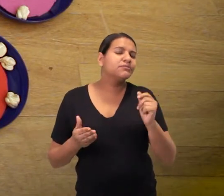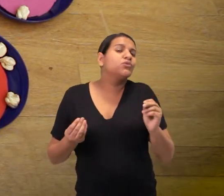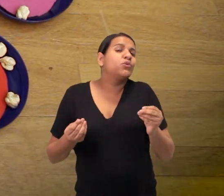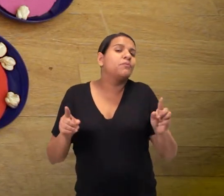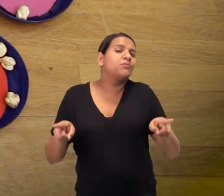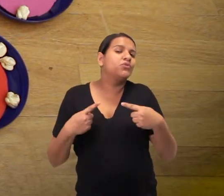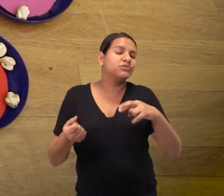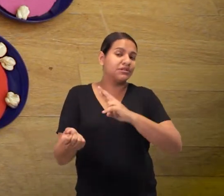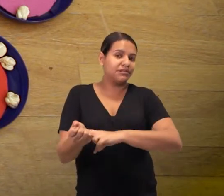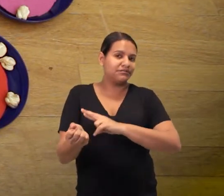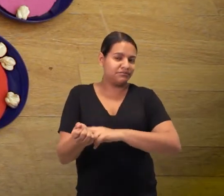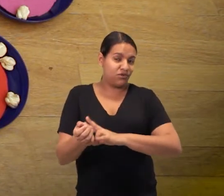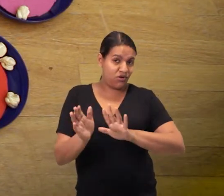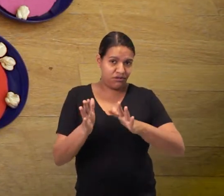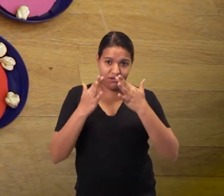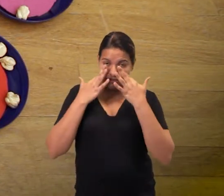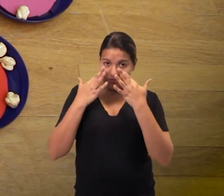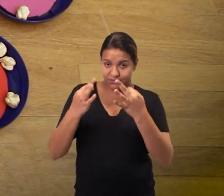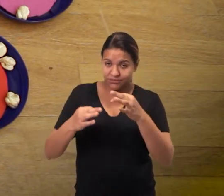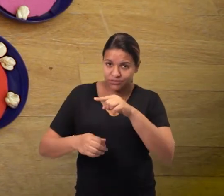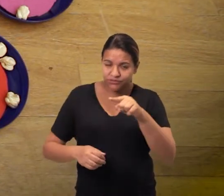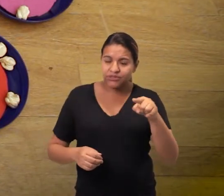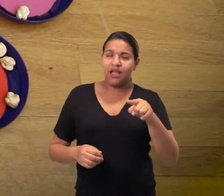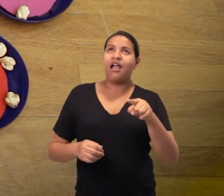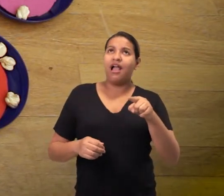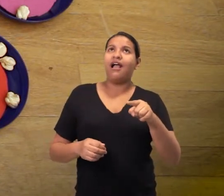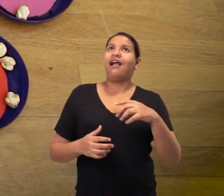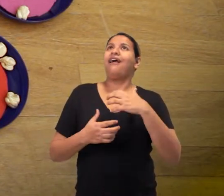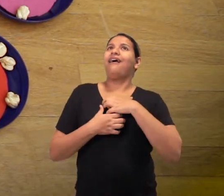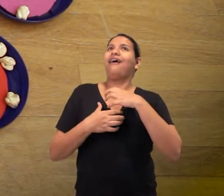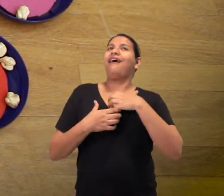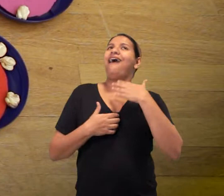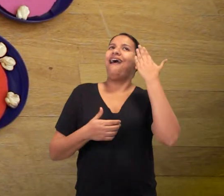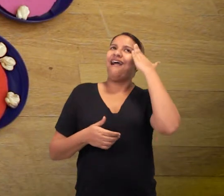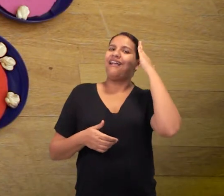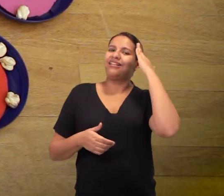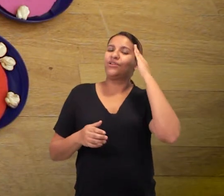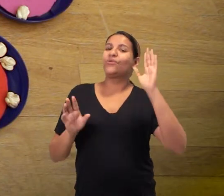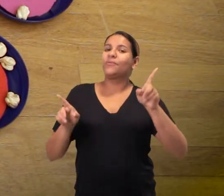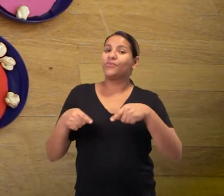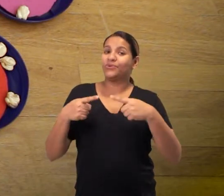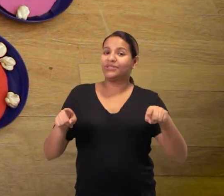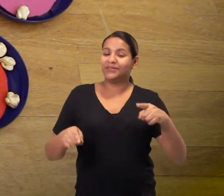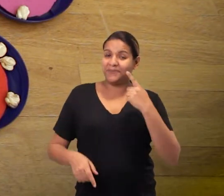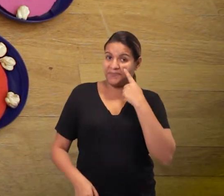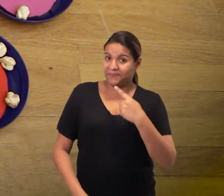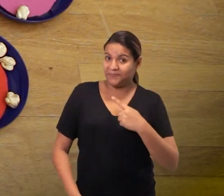vocês. Prestem atenção e eu quero que depois vocês me contem se conseguiram identificar.